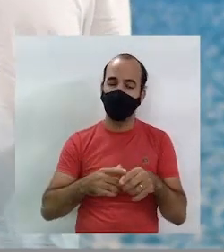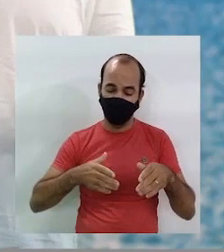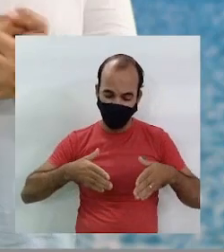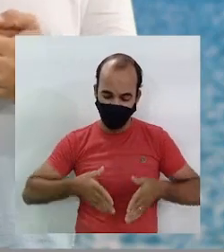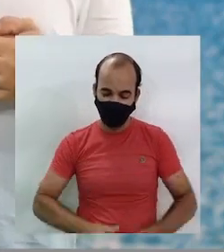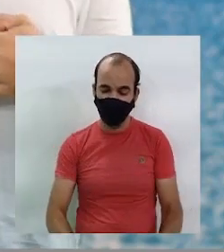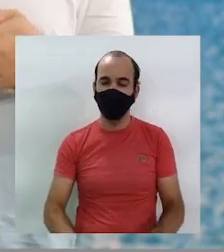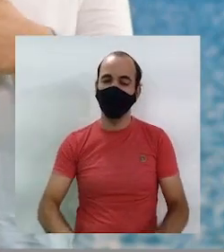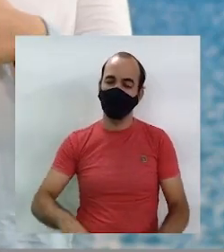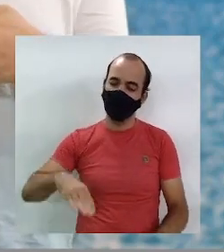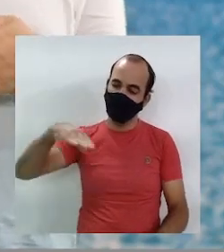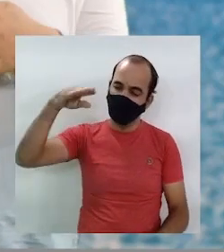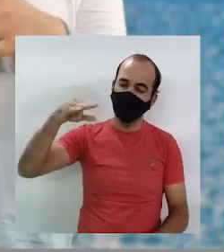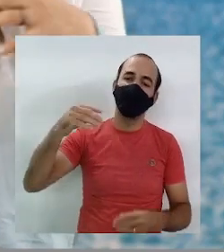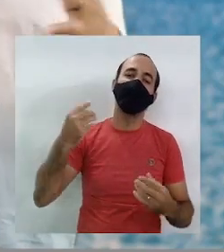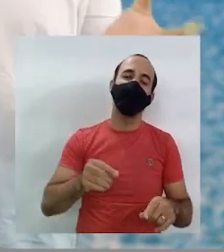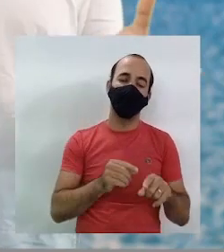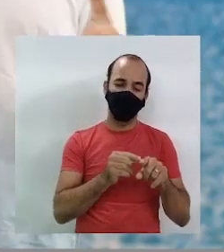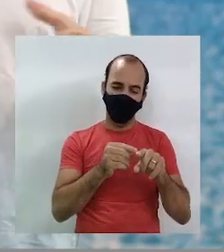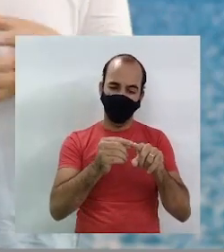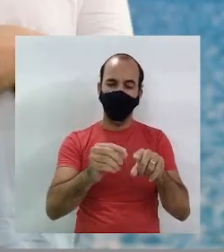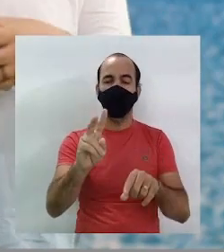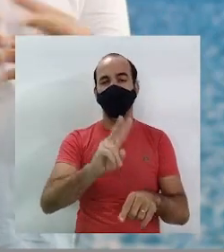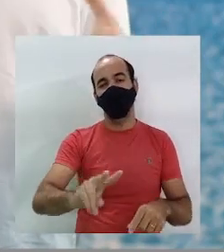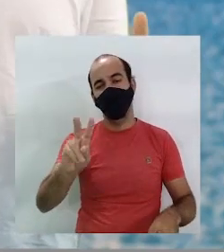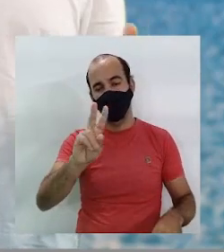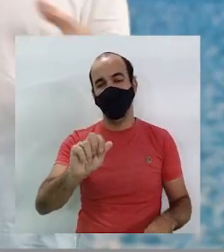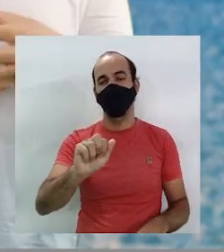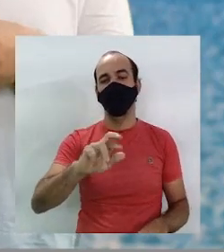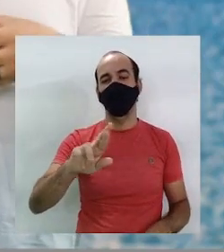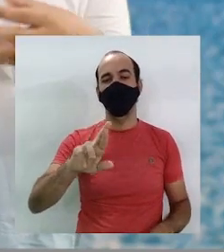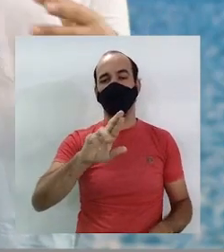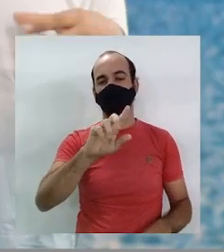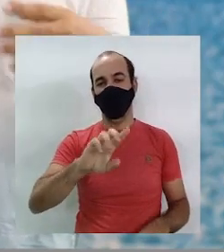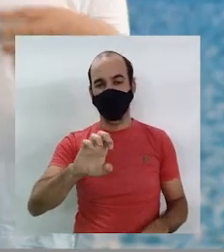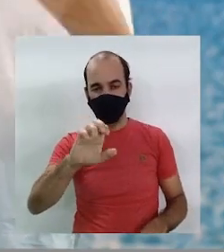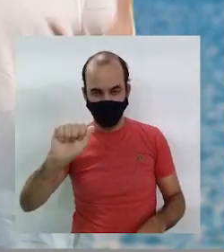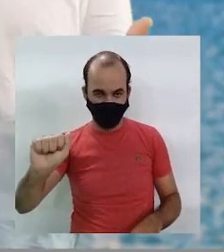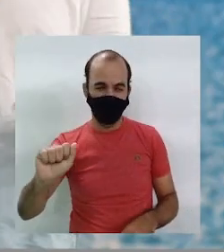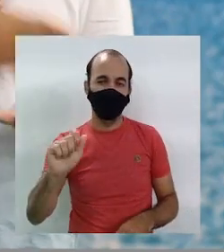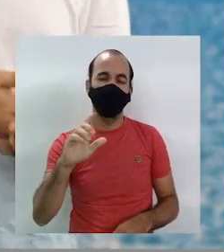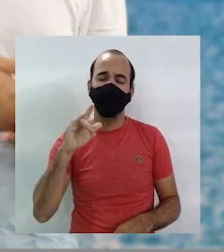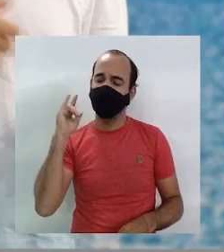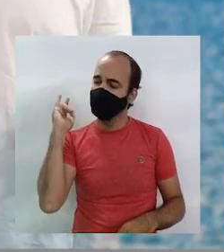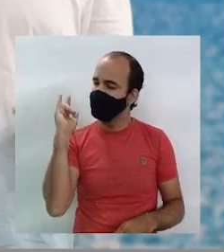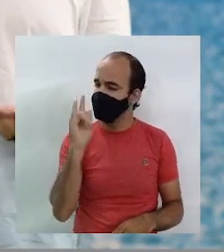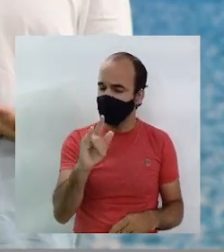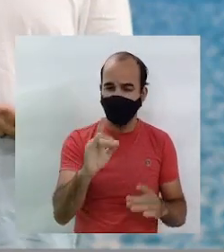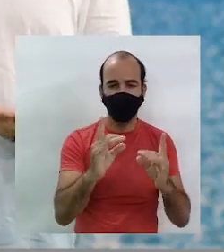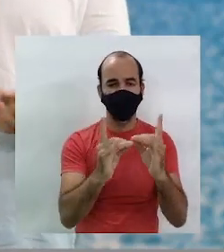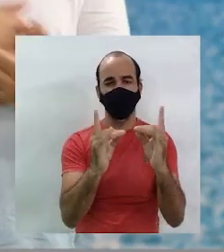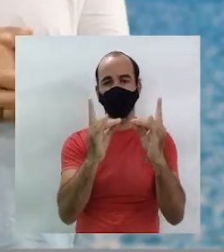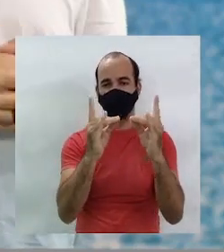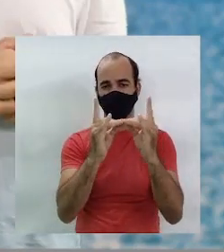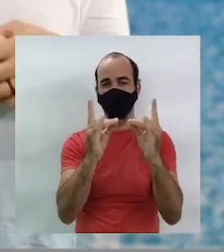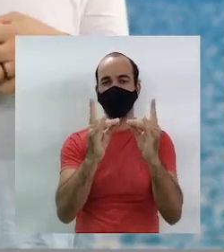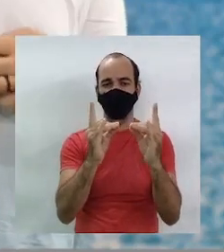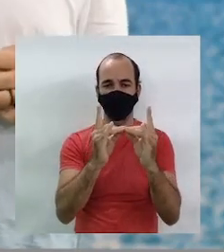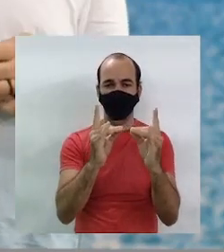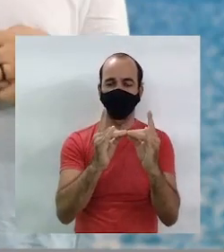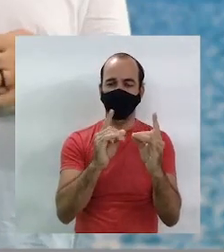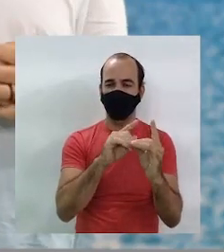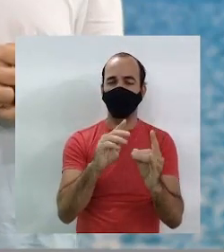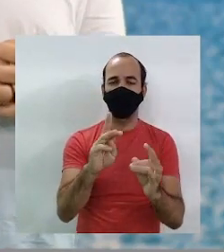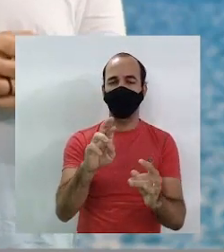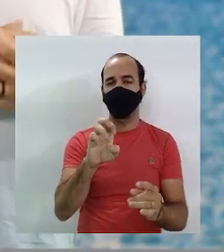Várzea, e eu sou apaixonado por essa área, sou apaixonado por saber que lá tem uma riqueza tão